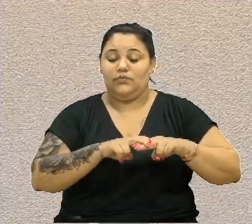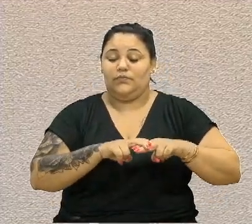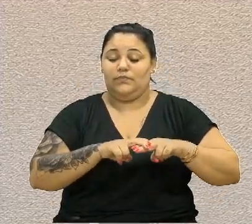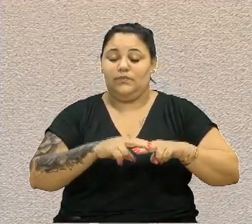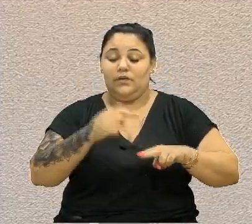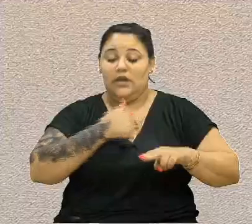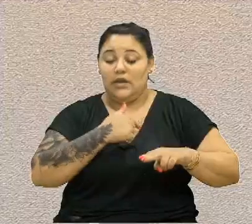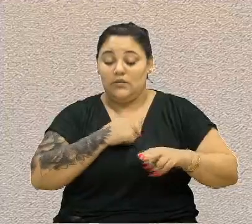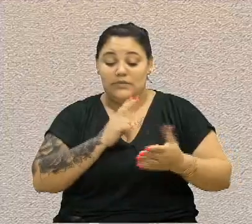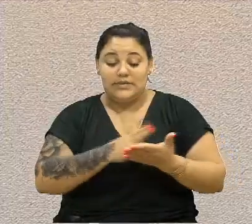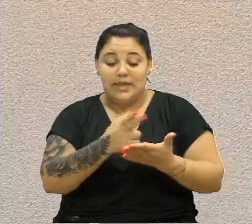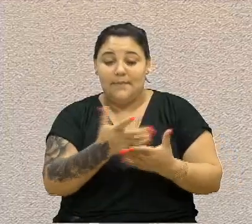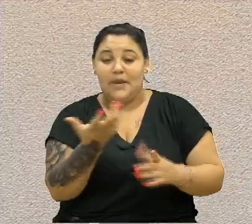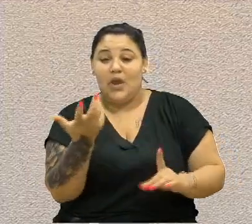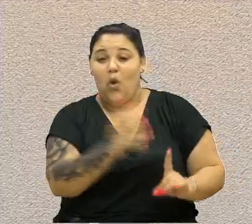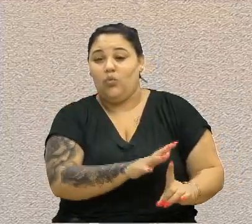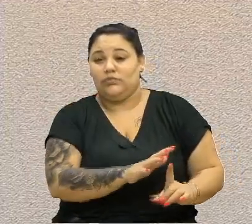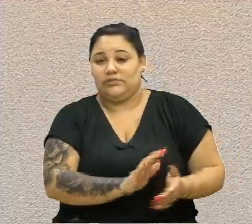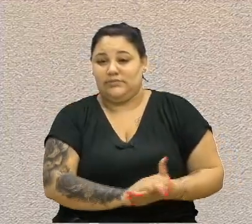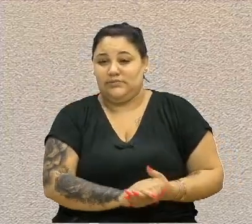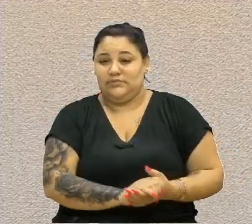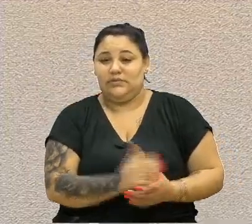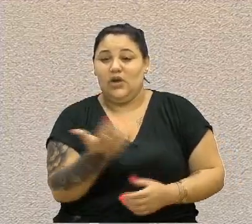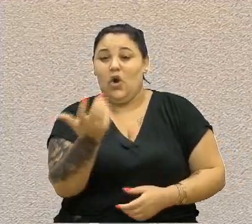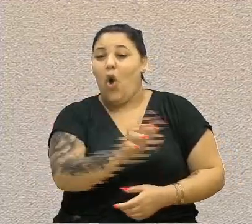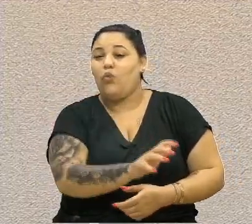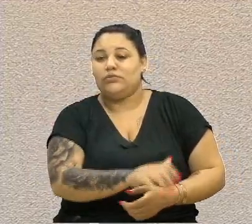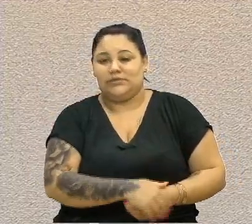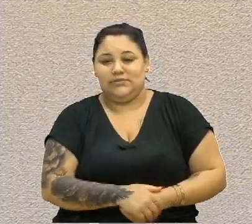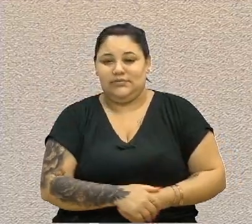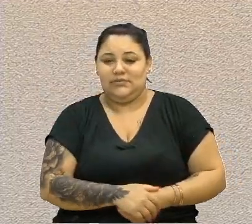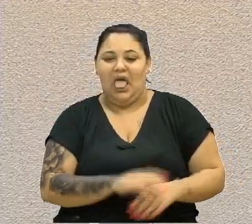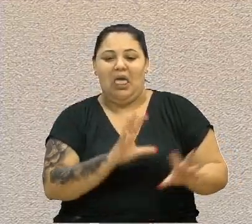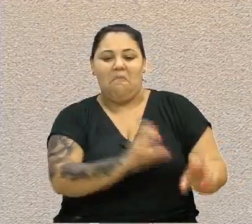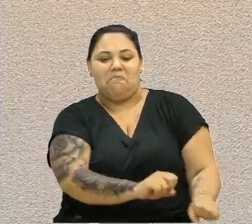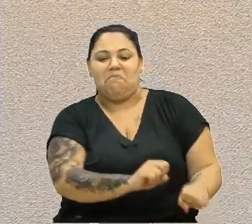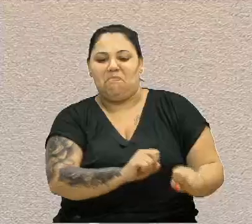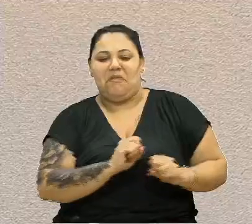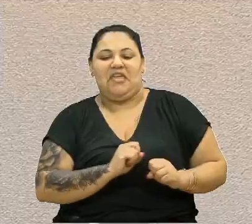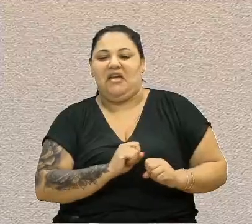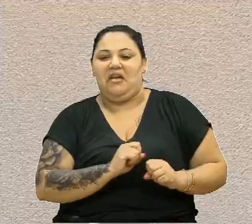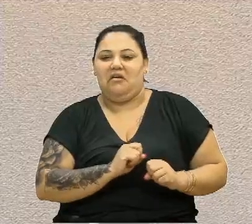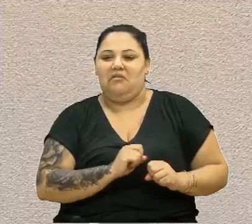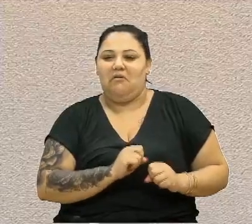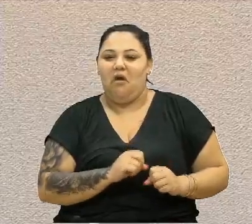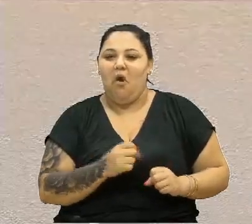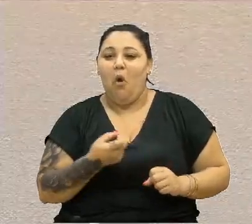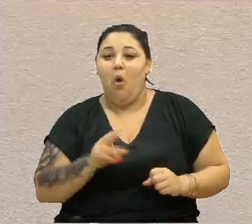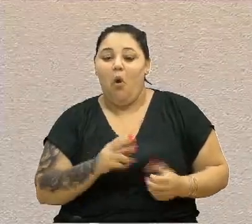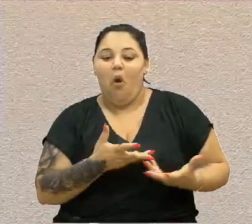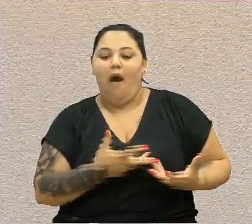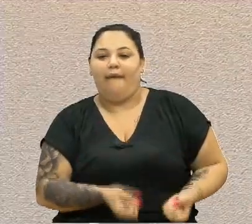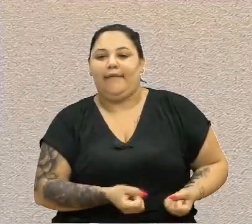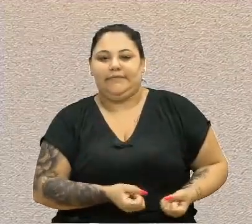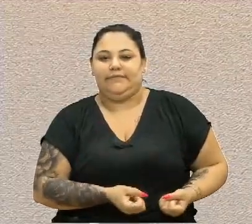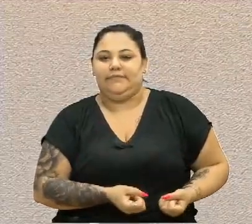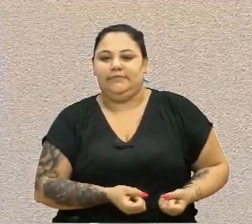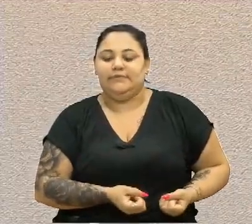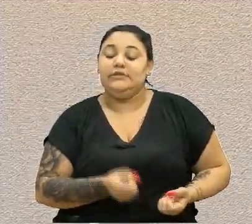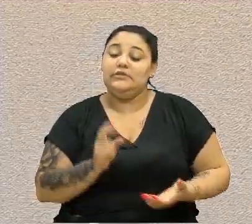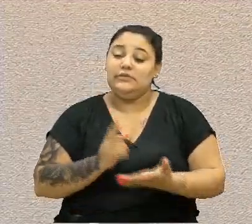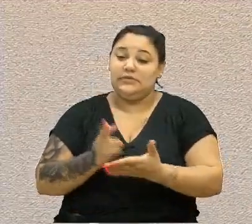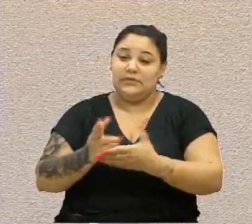eu sempre fui contrário à questão de tomar o que é dos outros ou ganhar. E sempre fui favorável